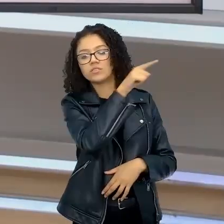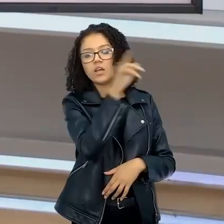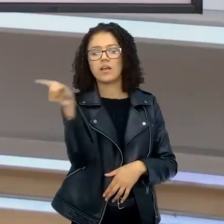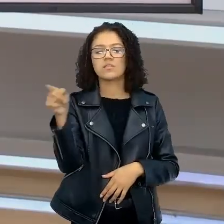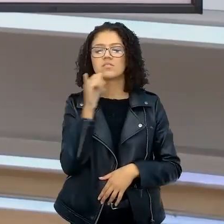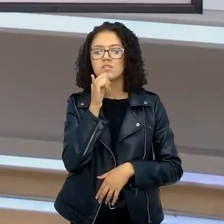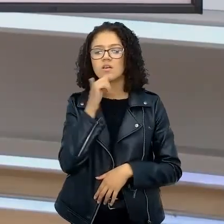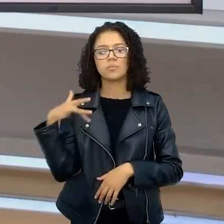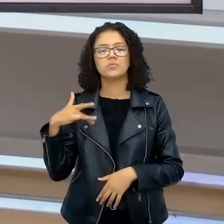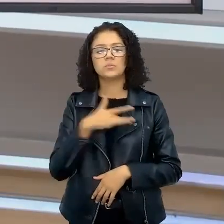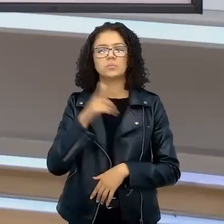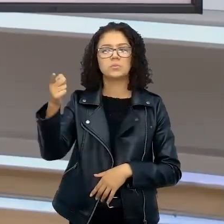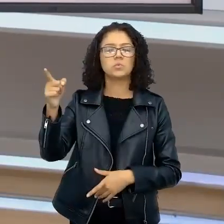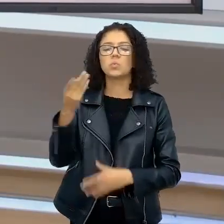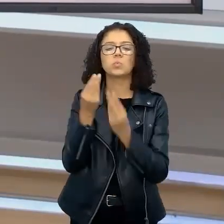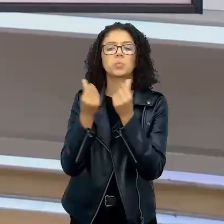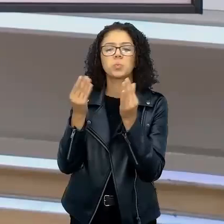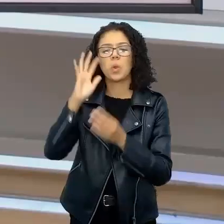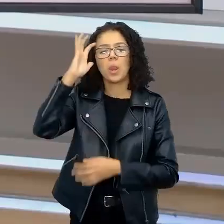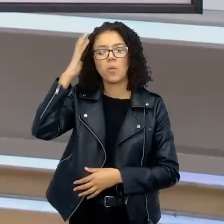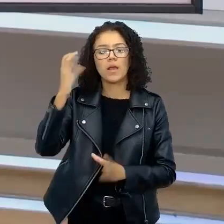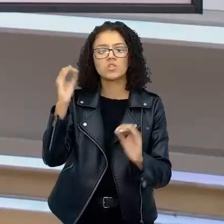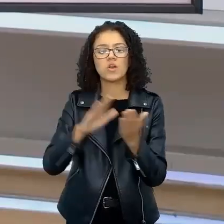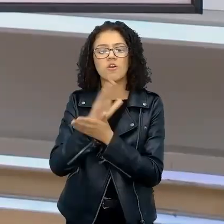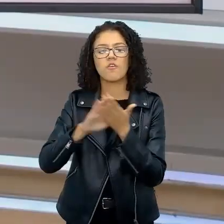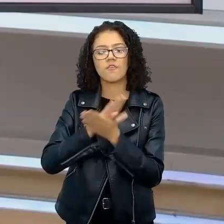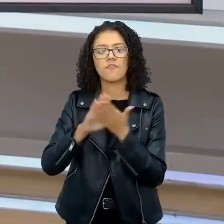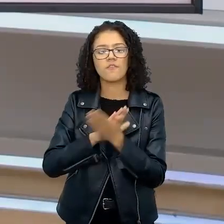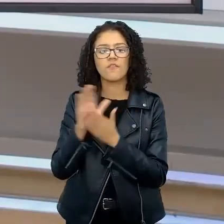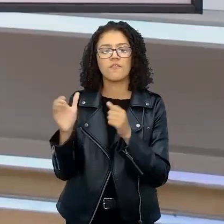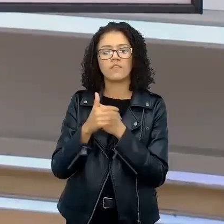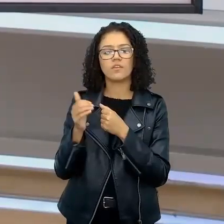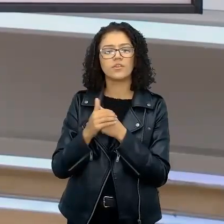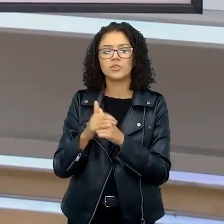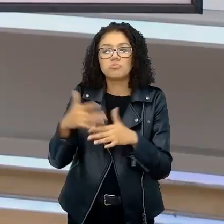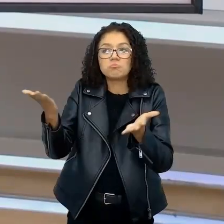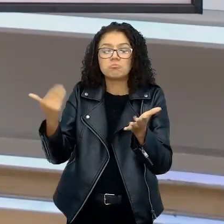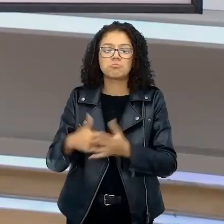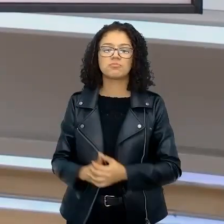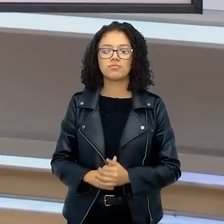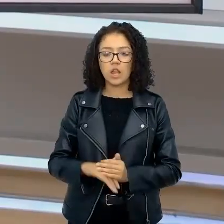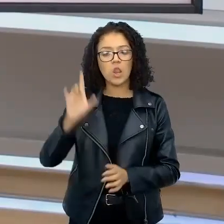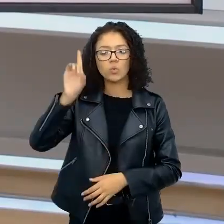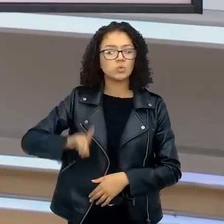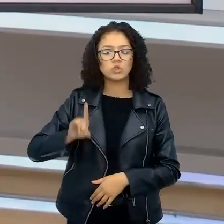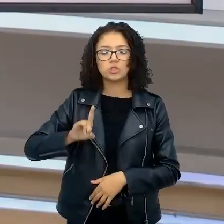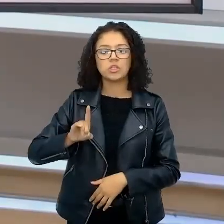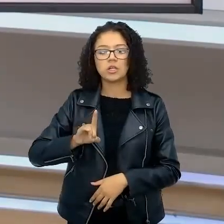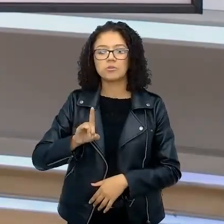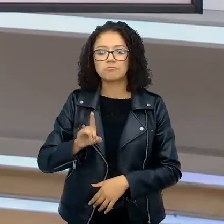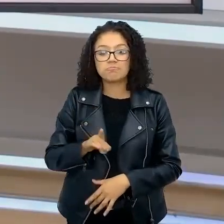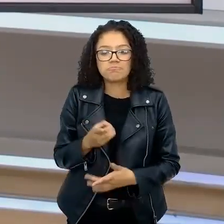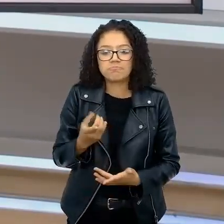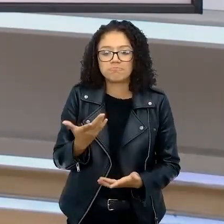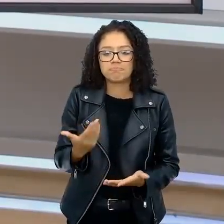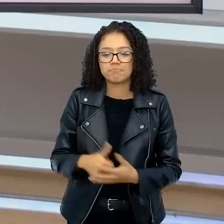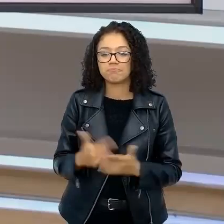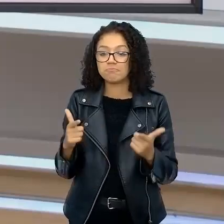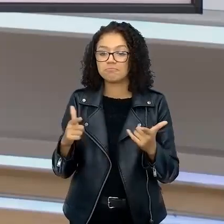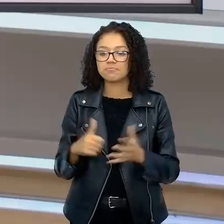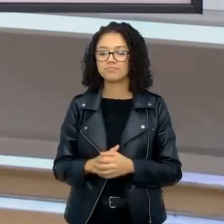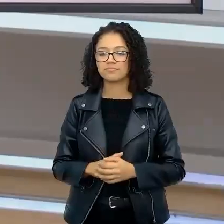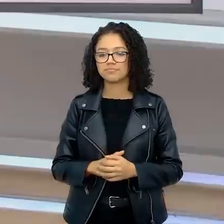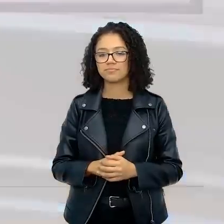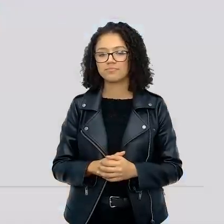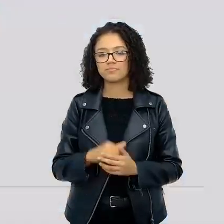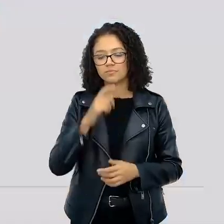serviço, para reclamar, né, de que não está funcionando, de que não está, de fato, garantindo o direito dessa criança ou desse adolescente. A gente